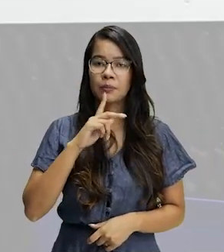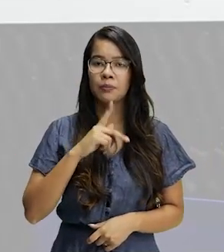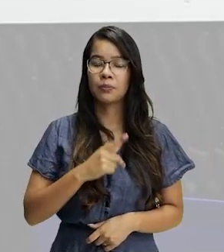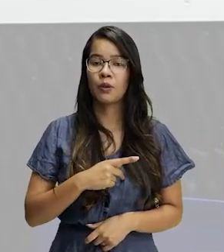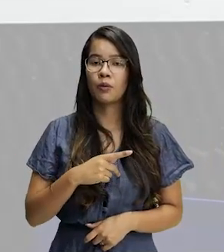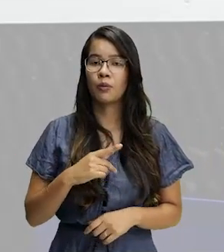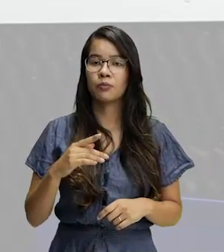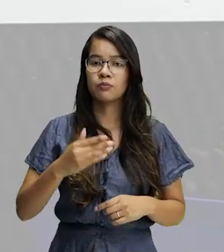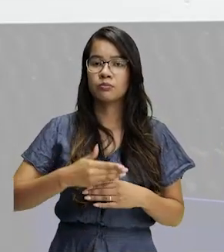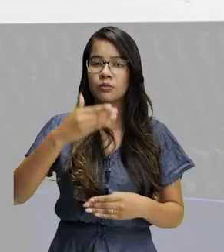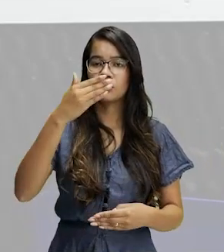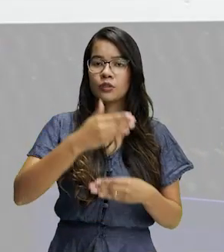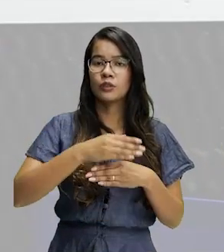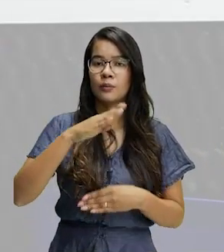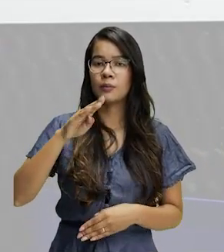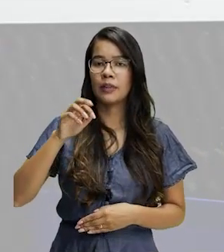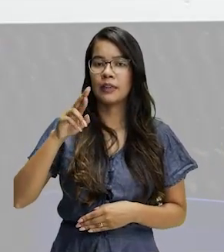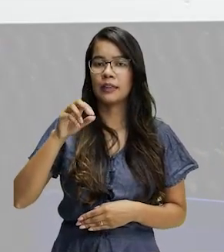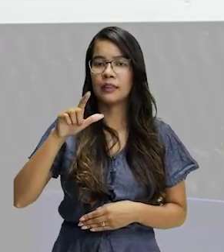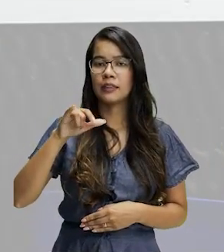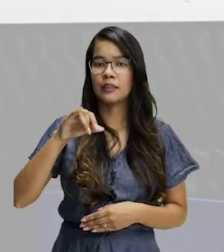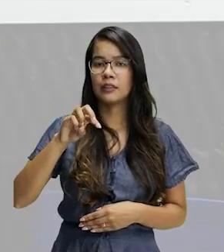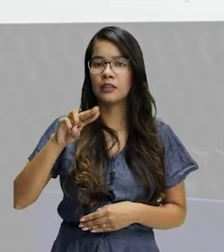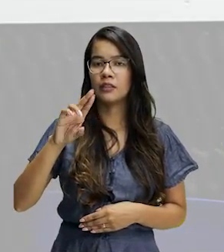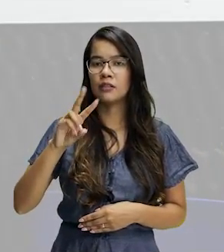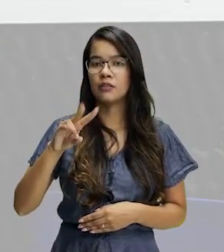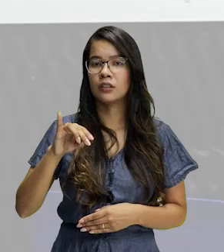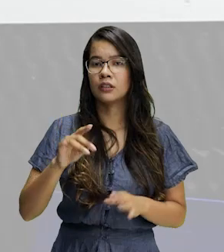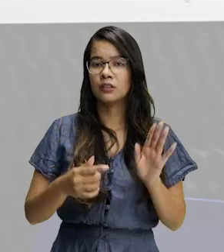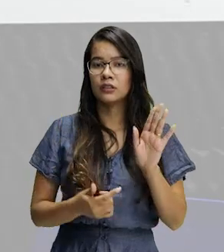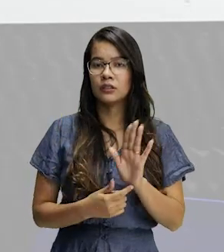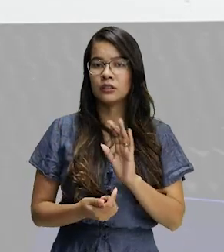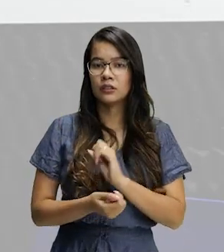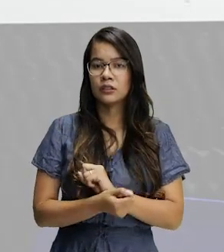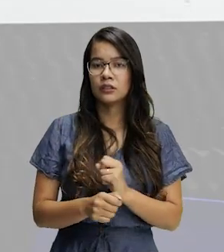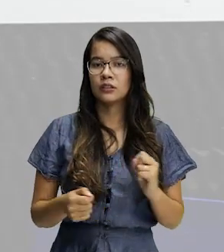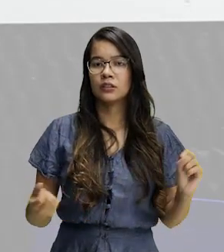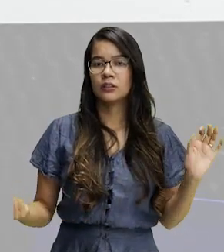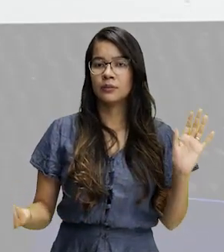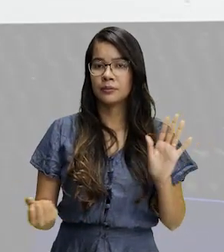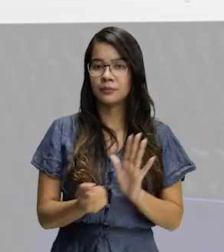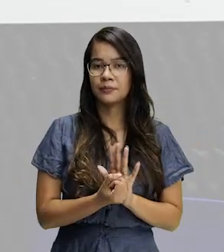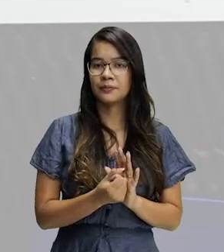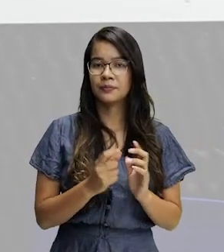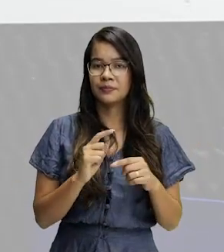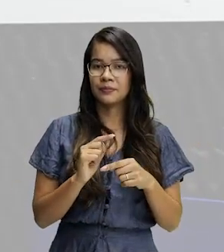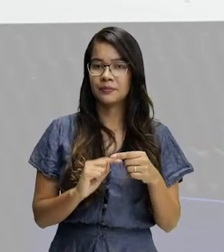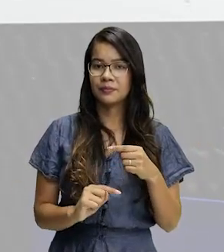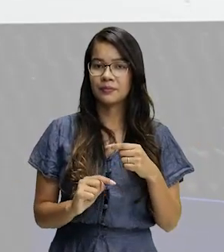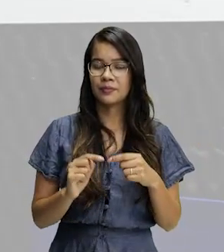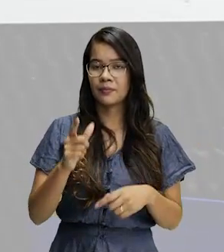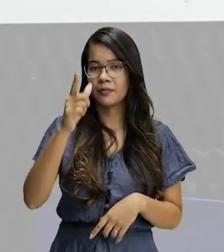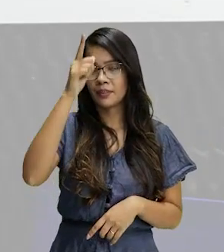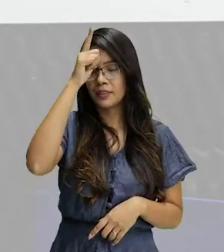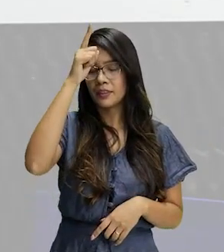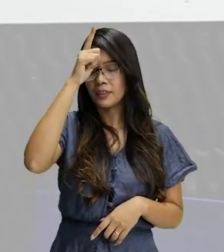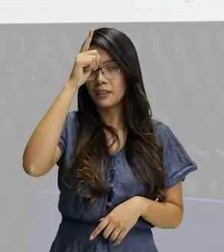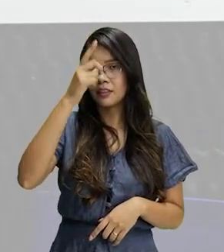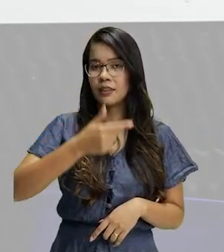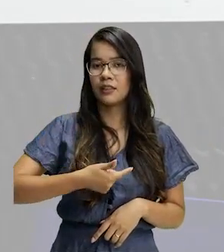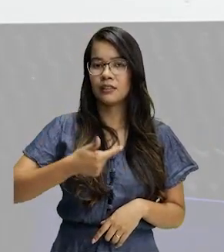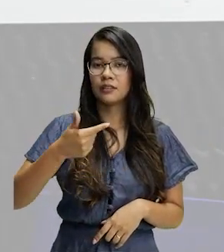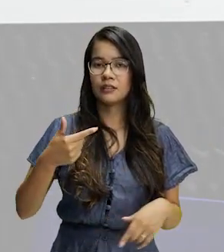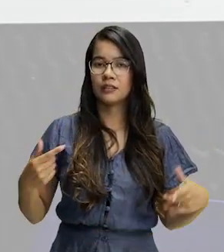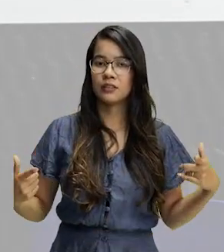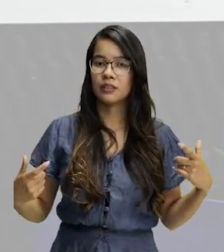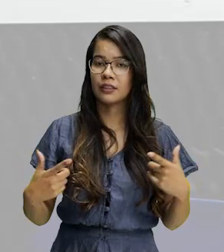simbolicamente, vai mostrar uma das grandes marcas da divisão dessa Alemanha. Uma Segunda